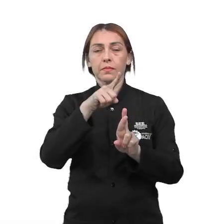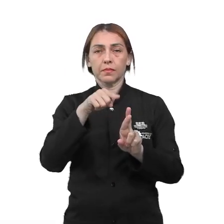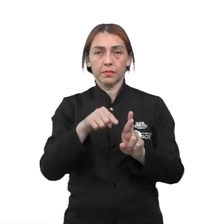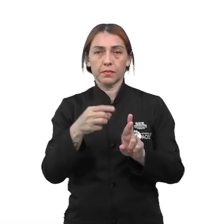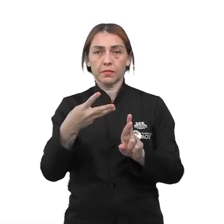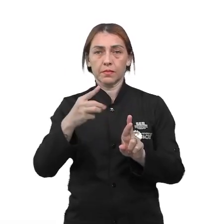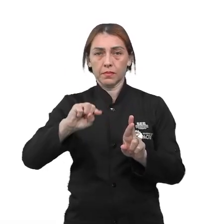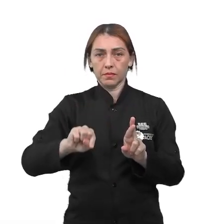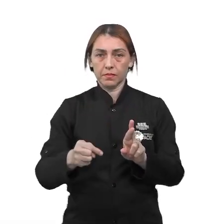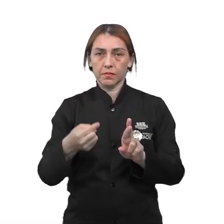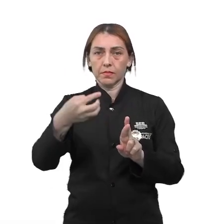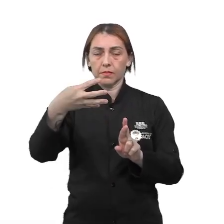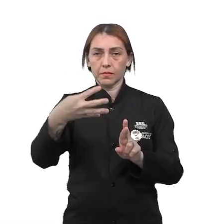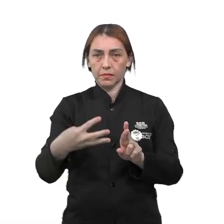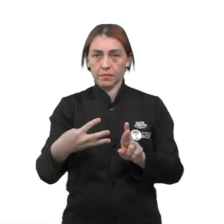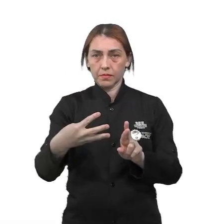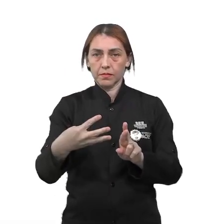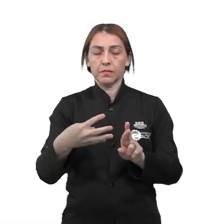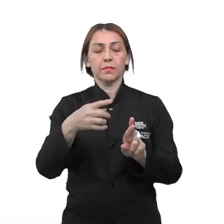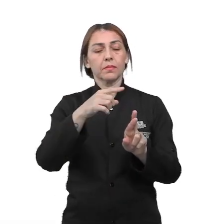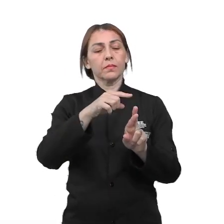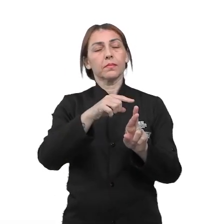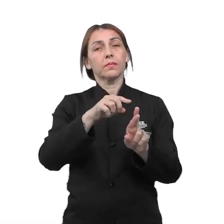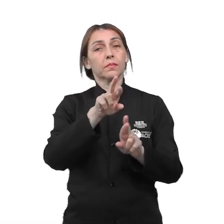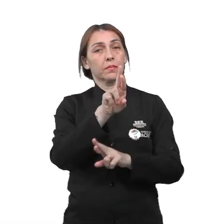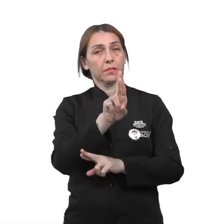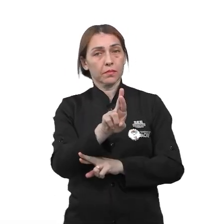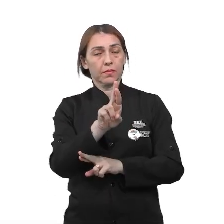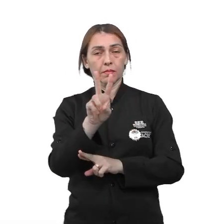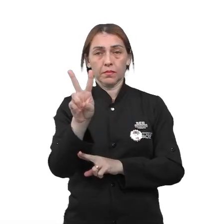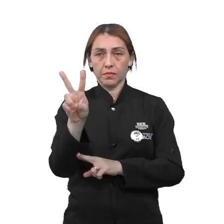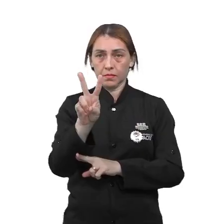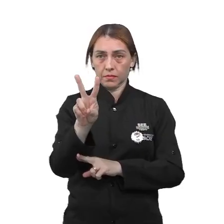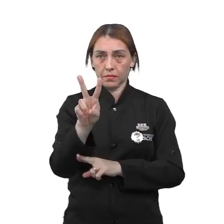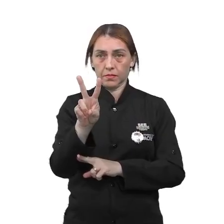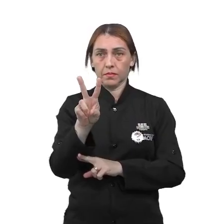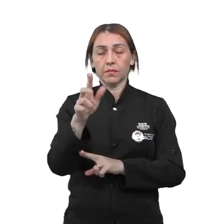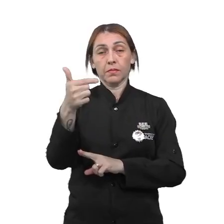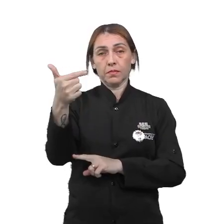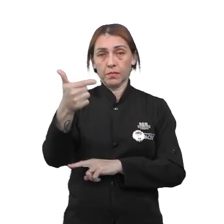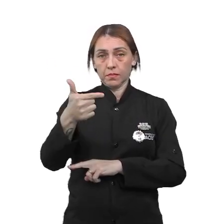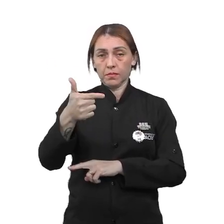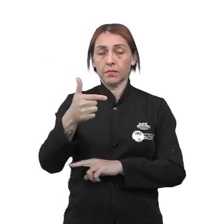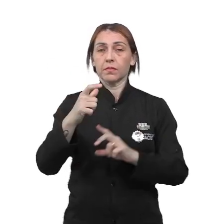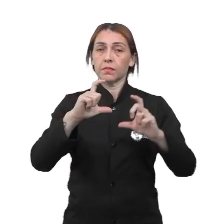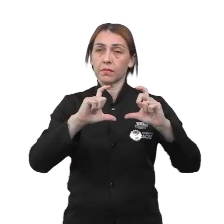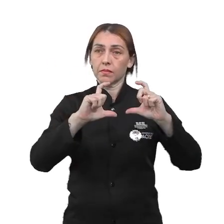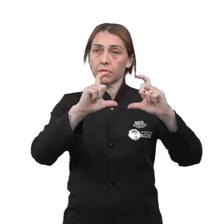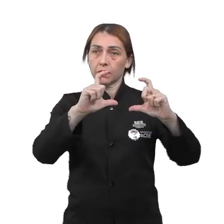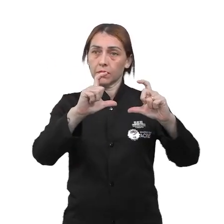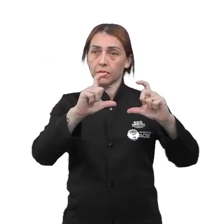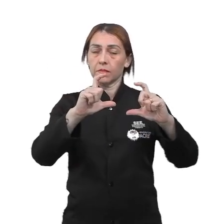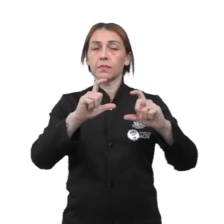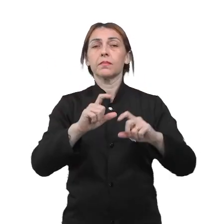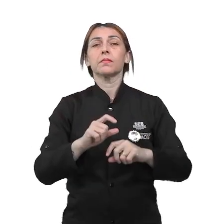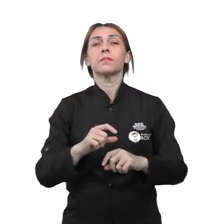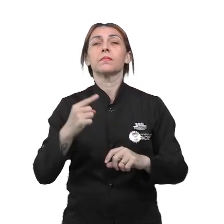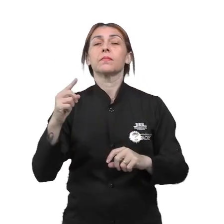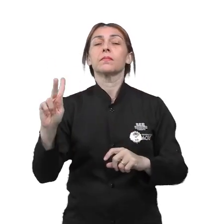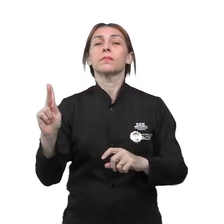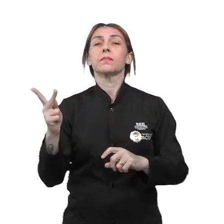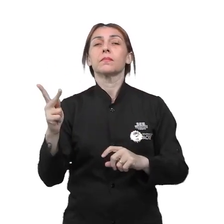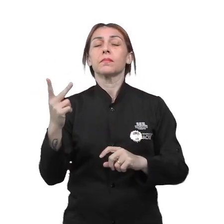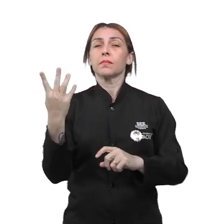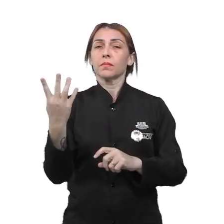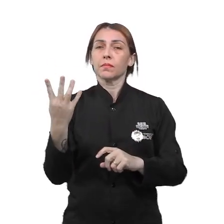a 3,14, o raio vale 2, só que ao quadrado, olha a fórmula aqui, ó. E a nossa altura vale